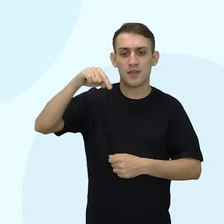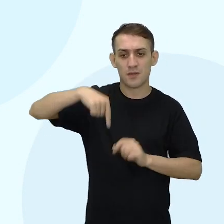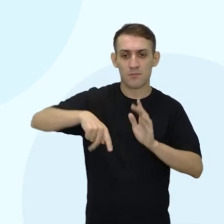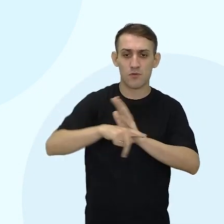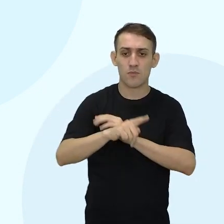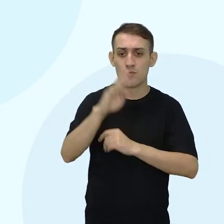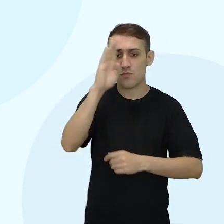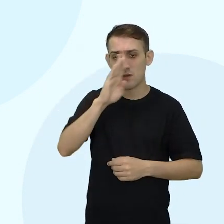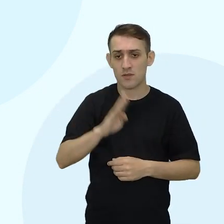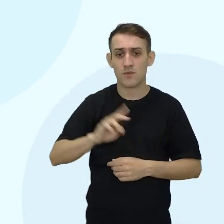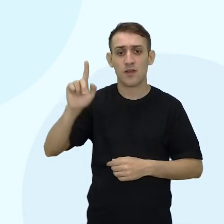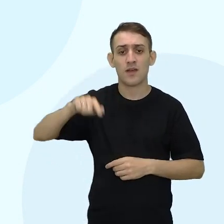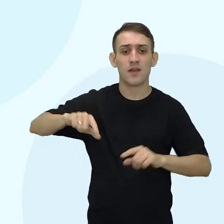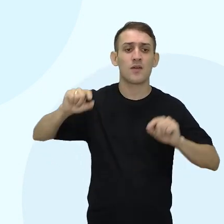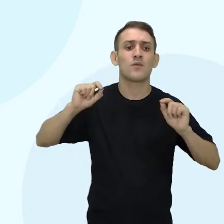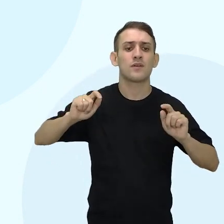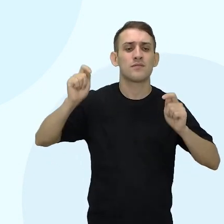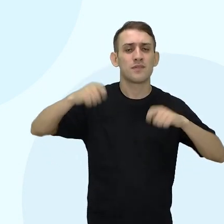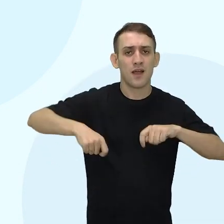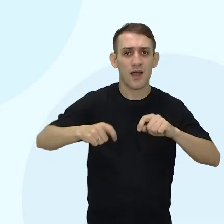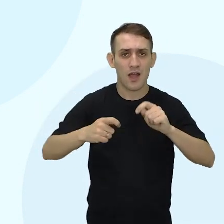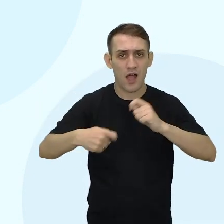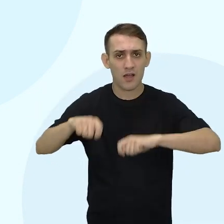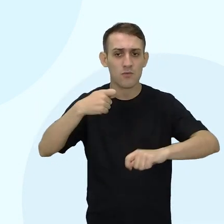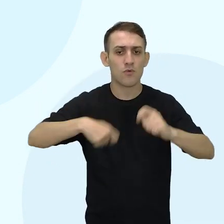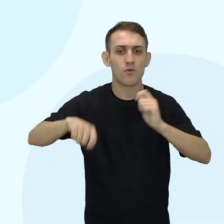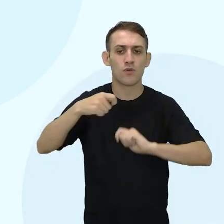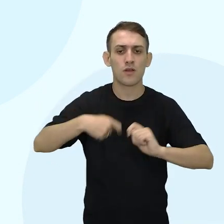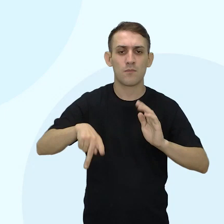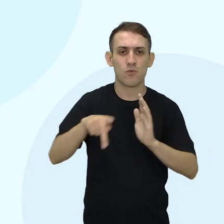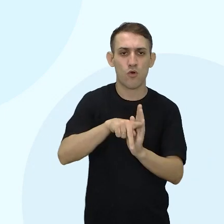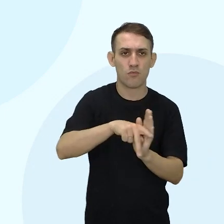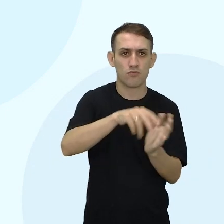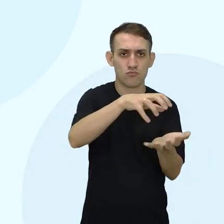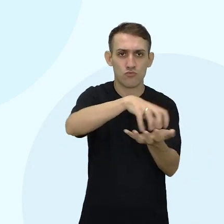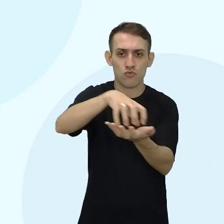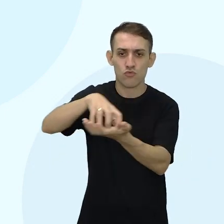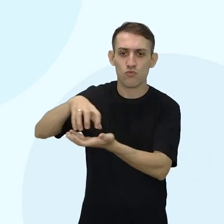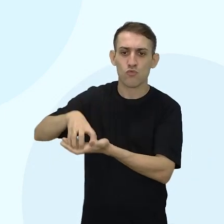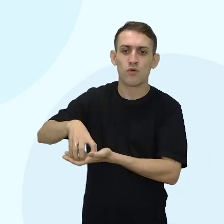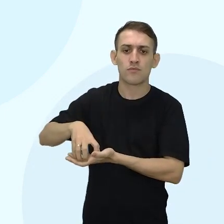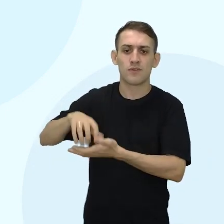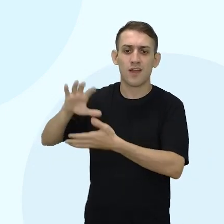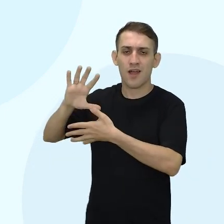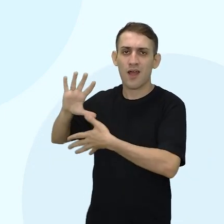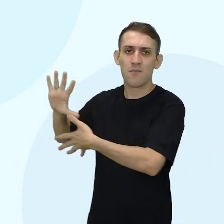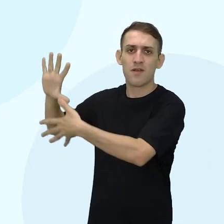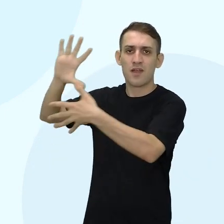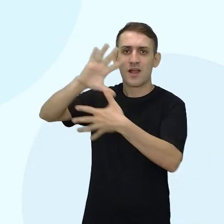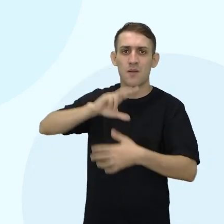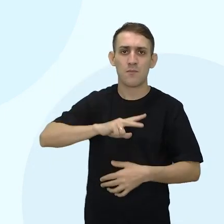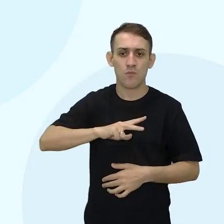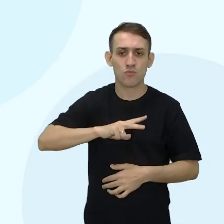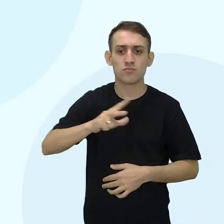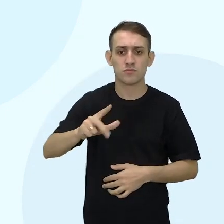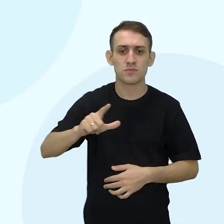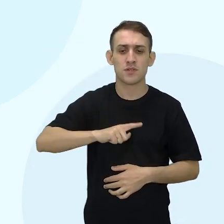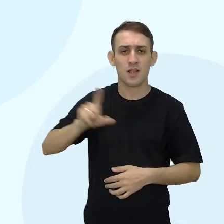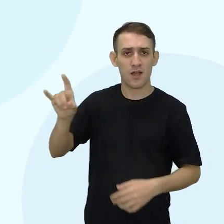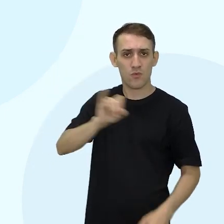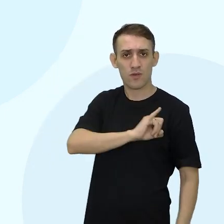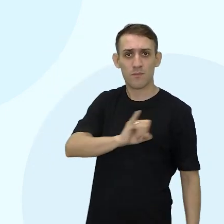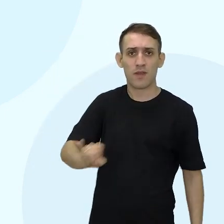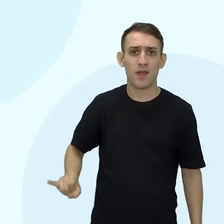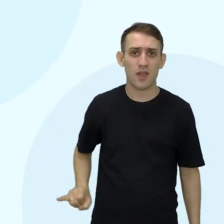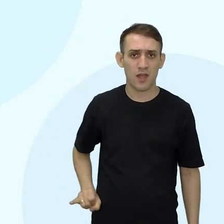Brasil foram uma forma de administração territorial da América Portuguesa, parte do Império